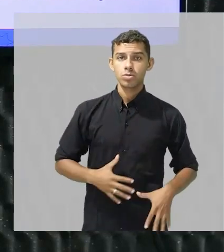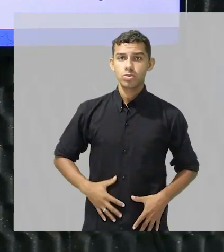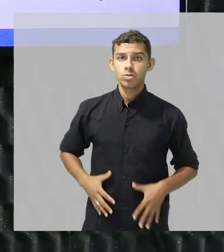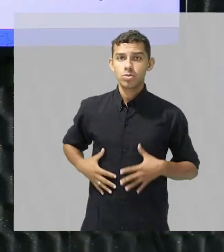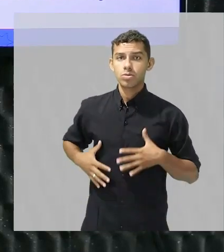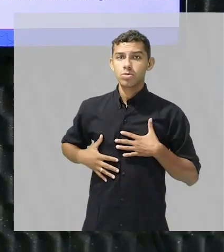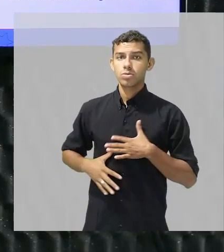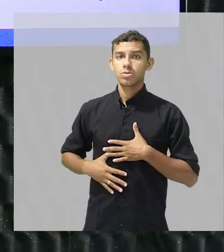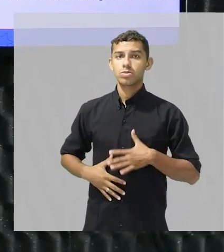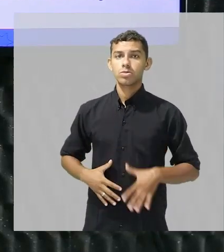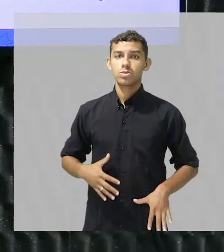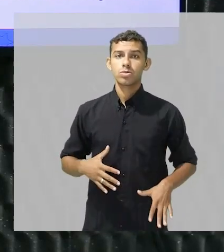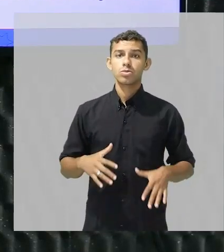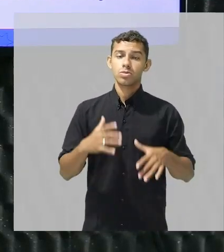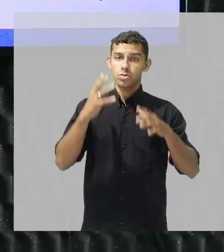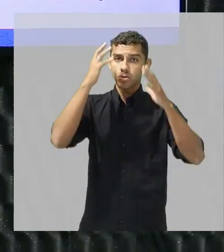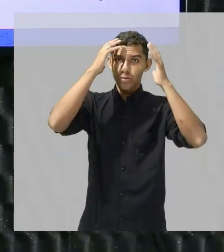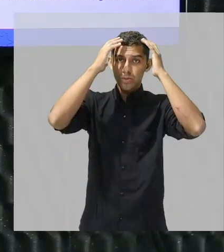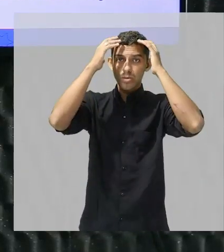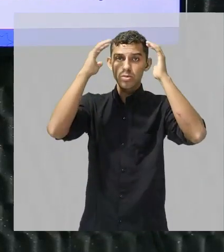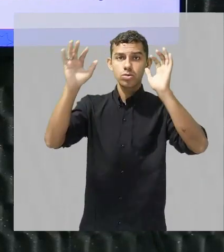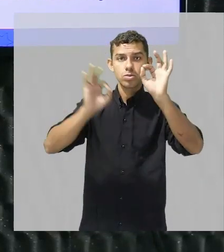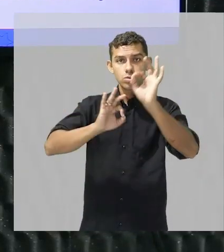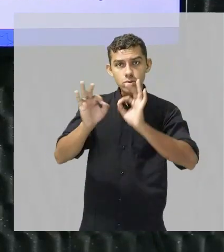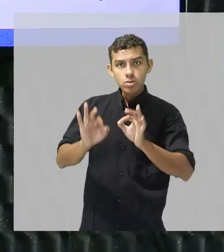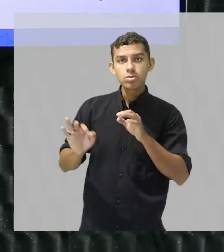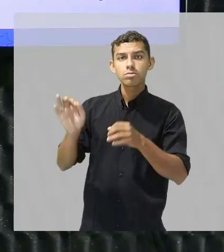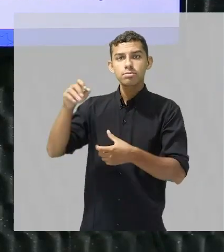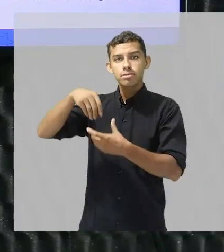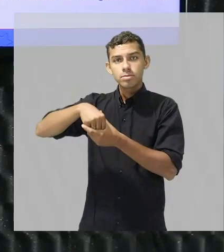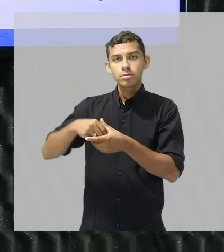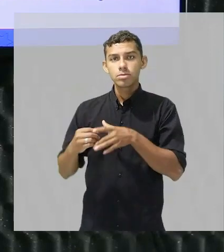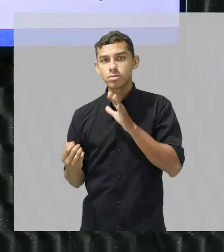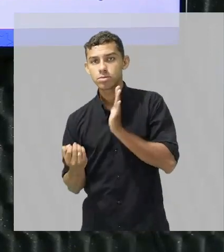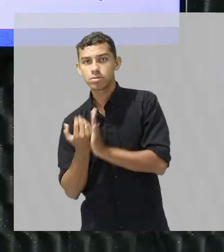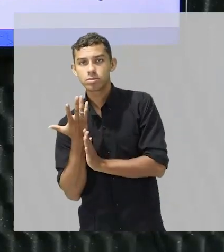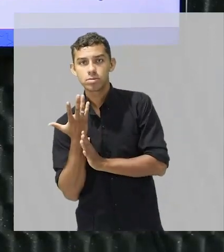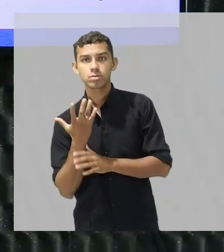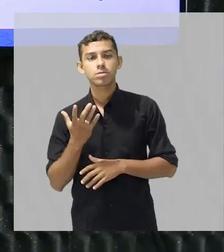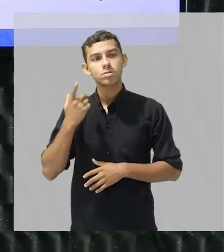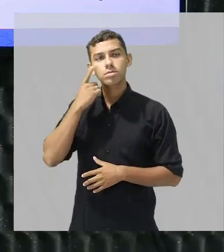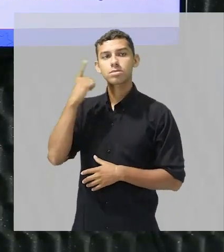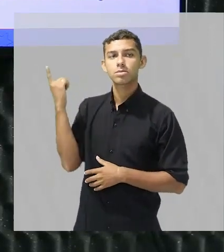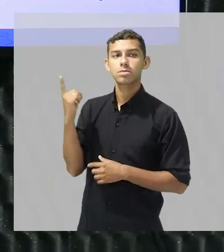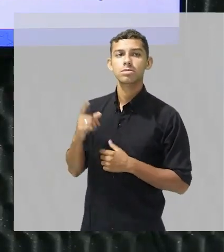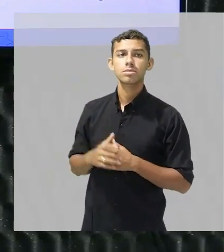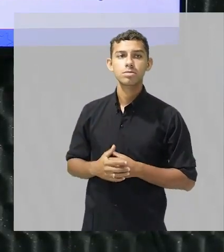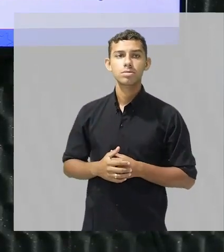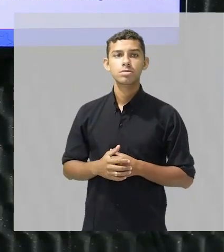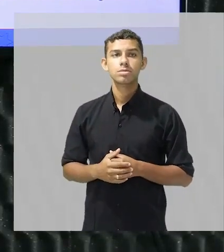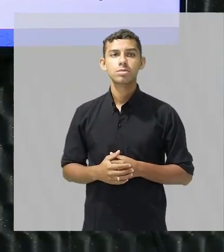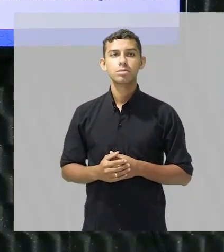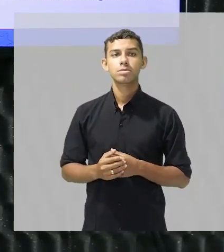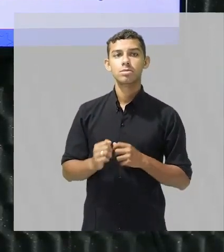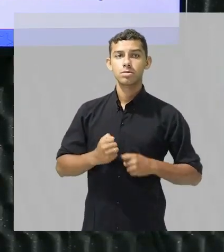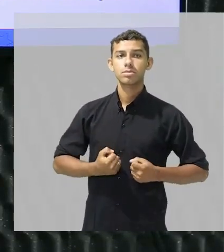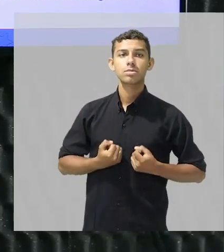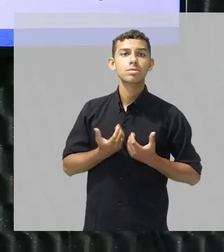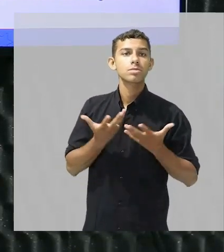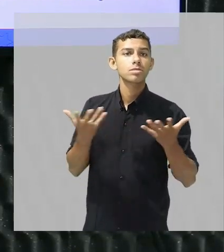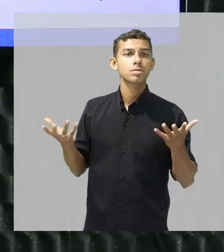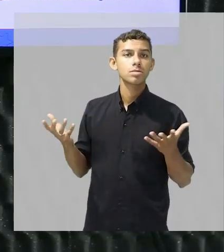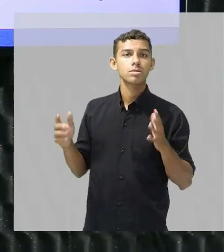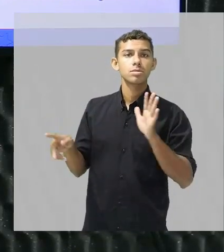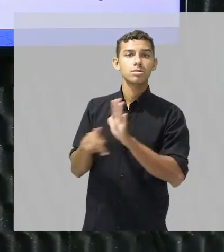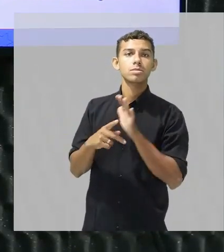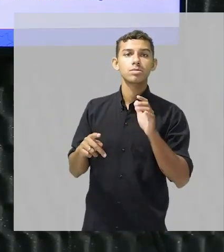regiões distantes do local onde ele é produzido, tá? Então, quando ele fala que glândulas endócrinas liberam